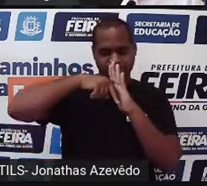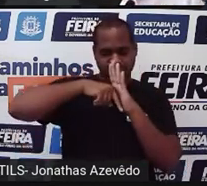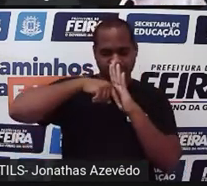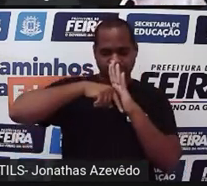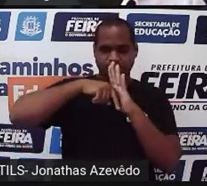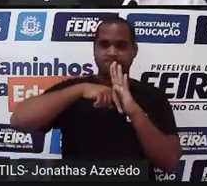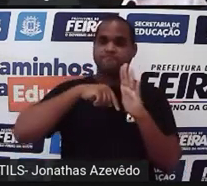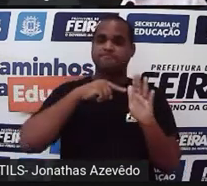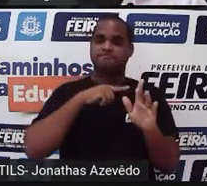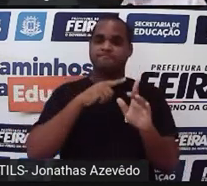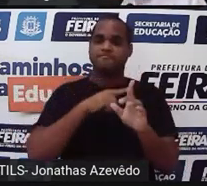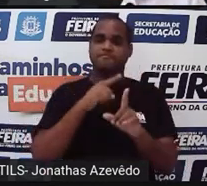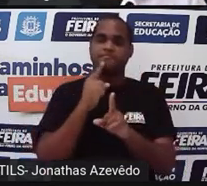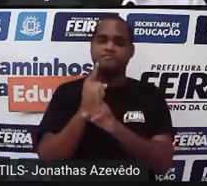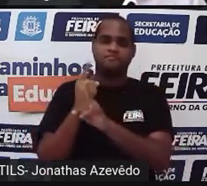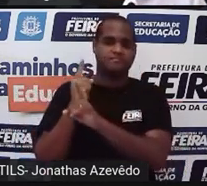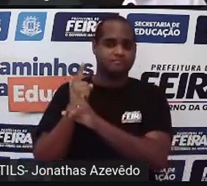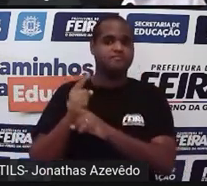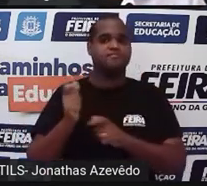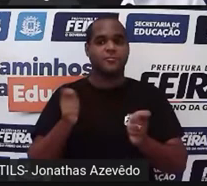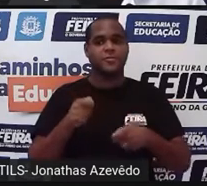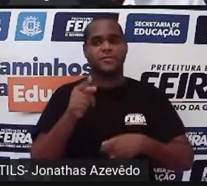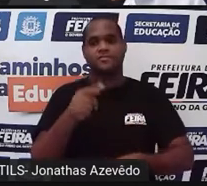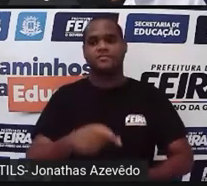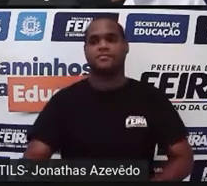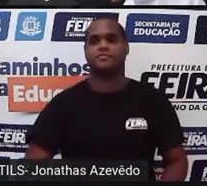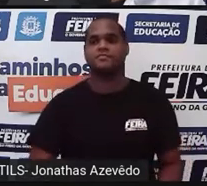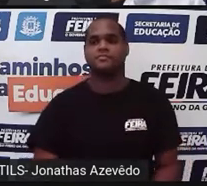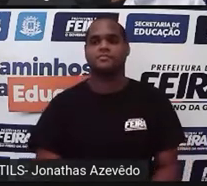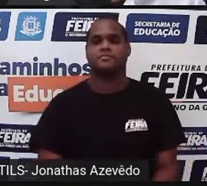aí de você mesmo, de você mesma.